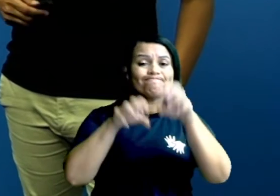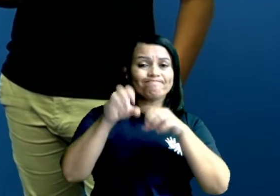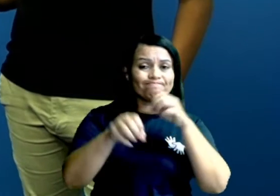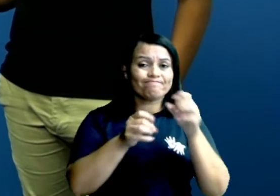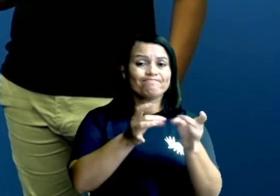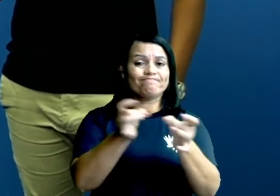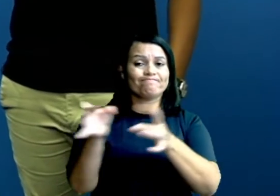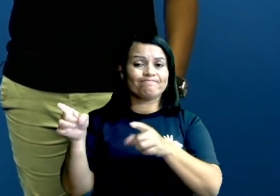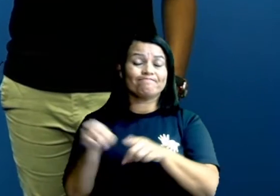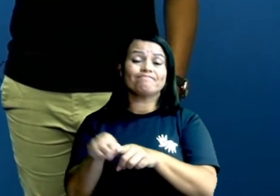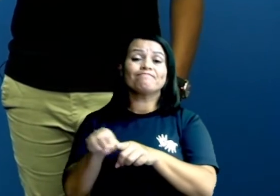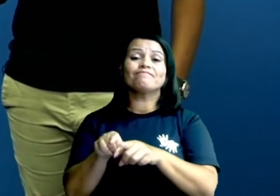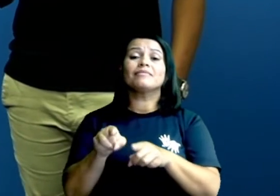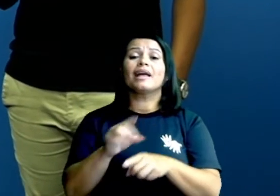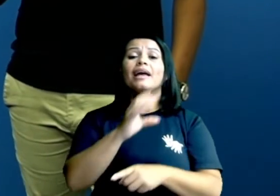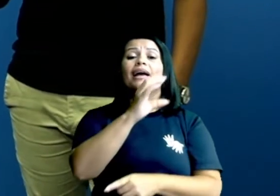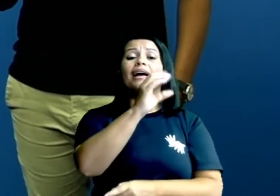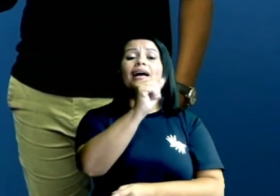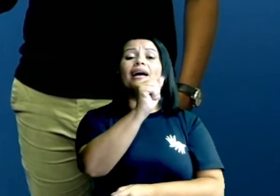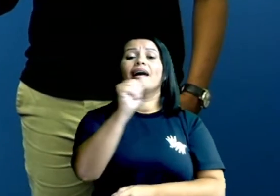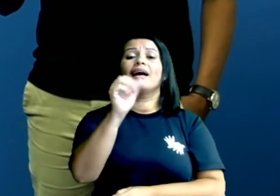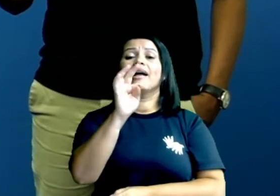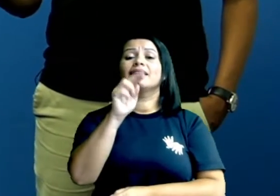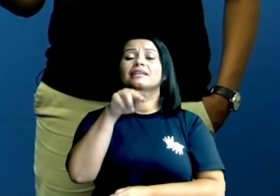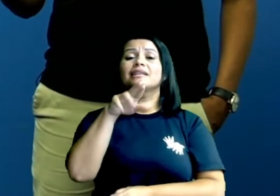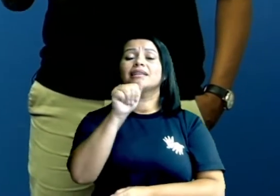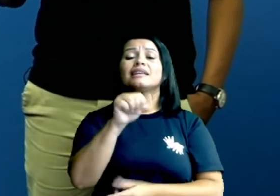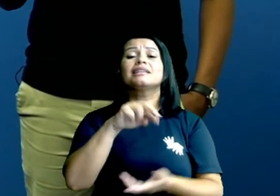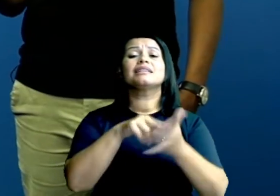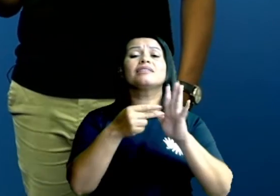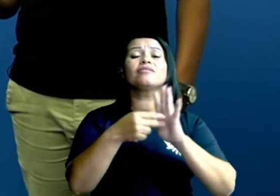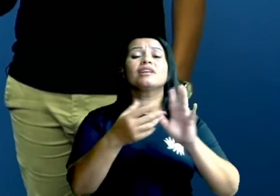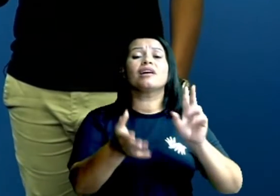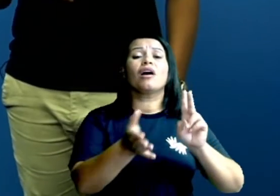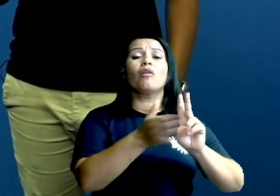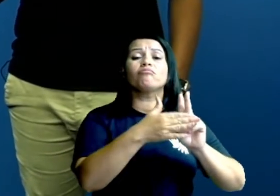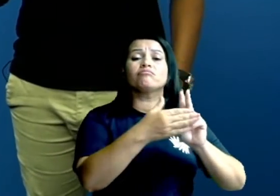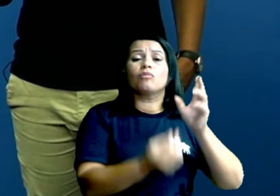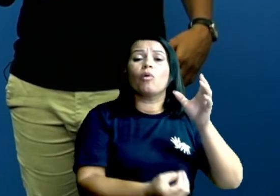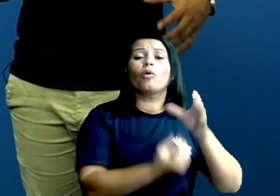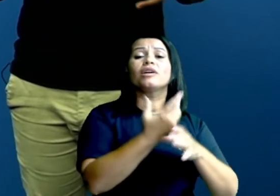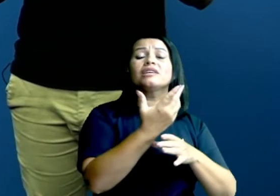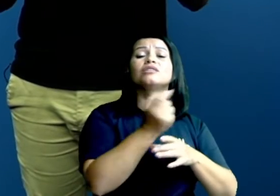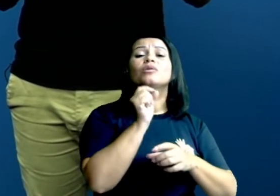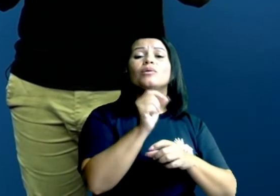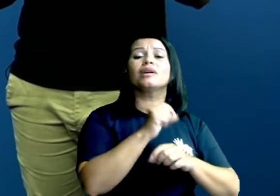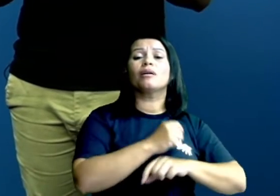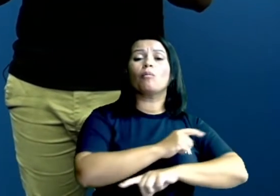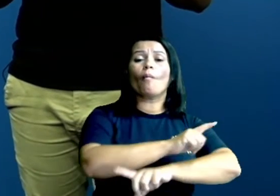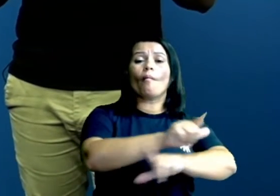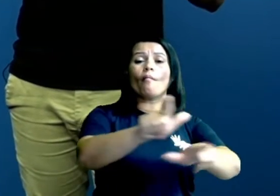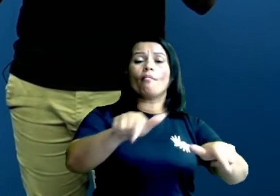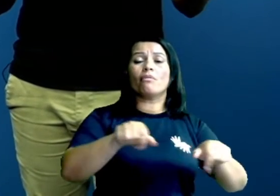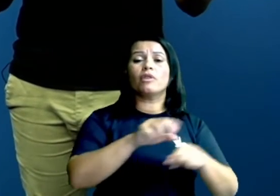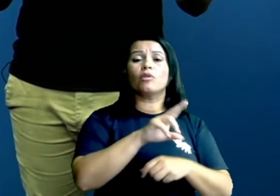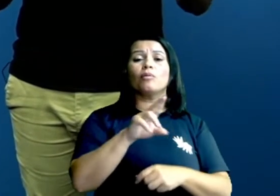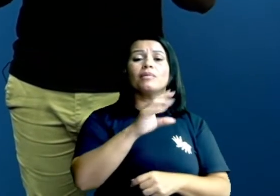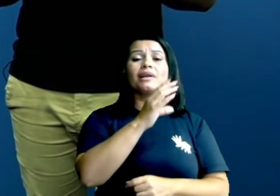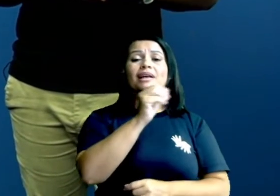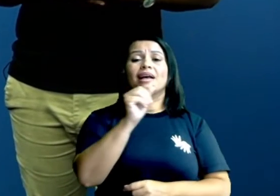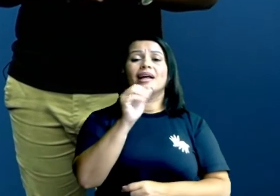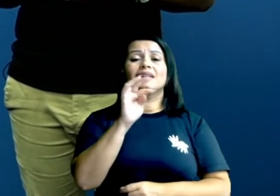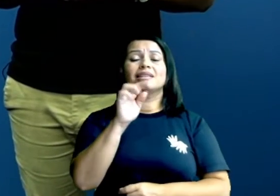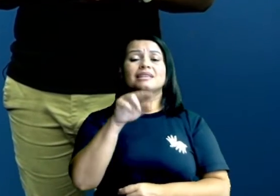aos poucos. Lembrando, o nome caatinga é um nome de origem indígena, que significa mata branca. Os indígenas deram esse nome